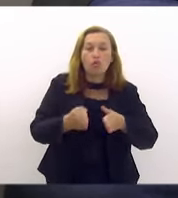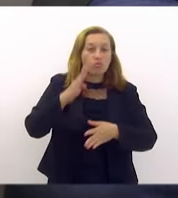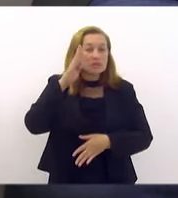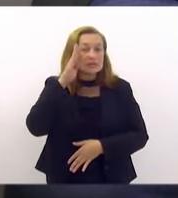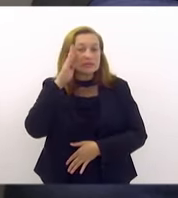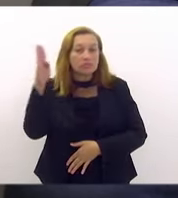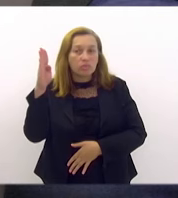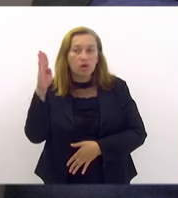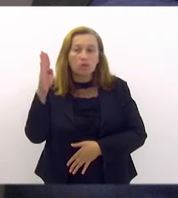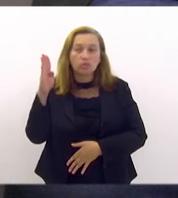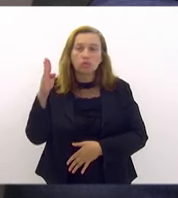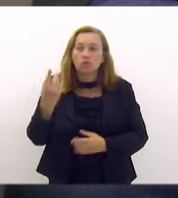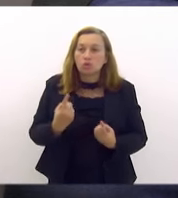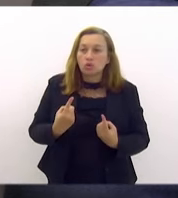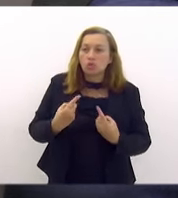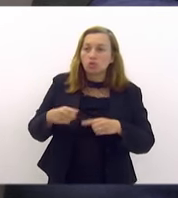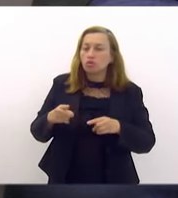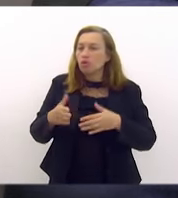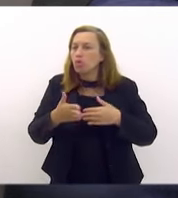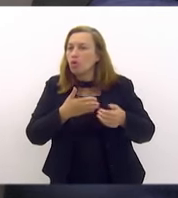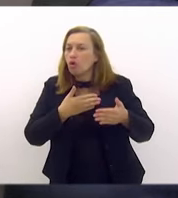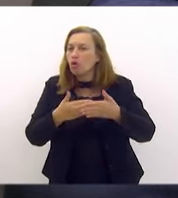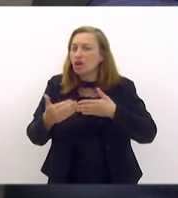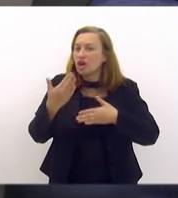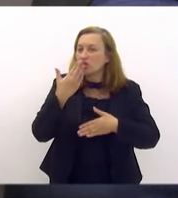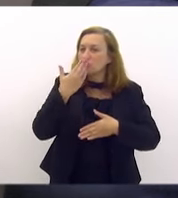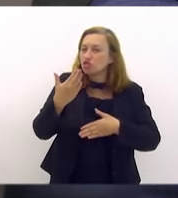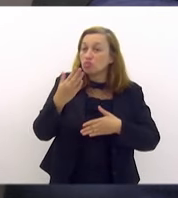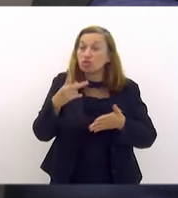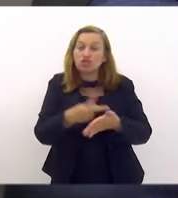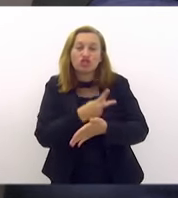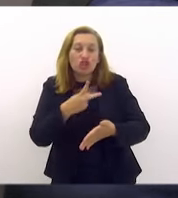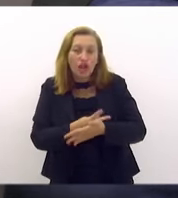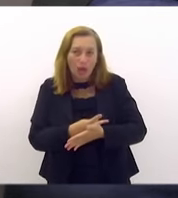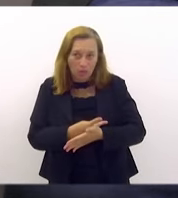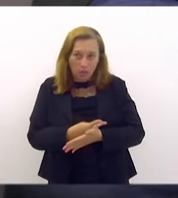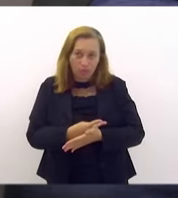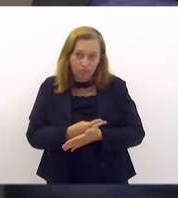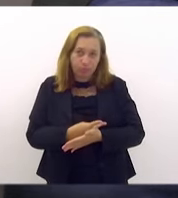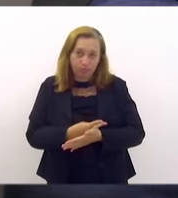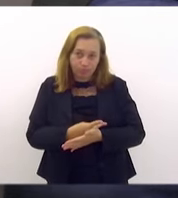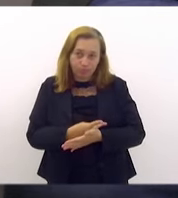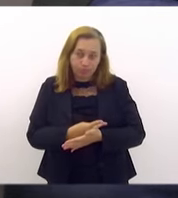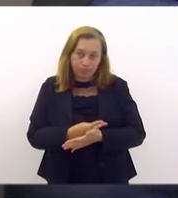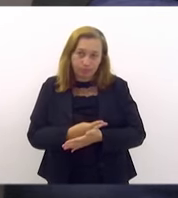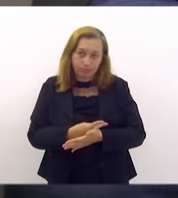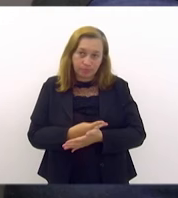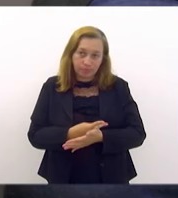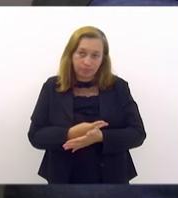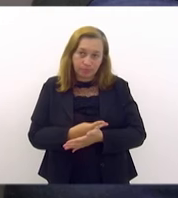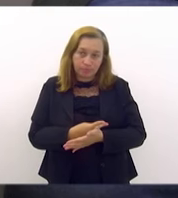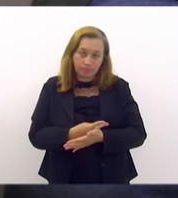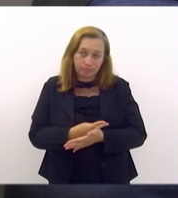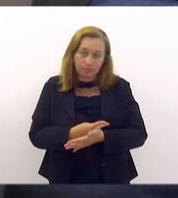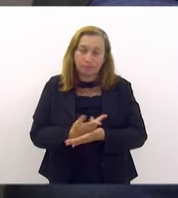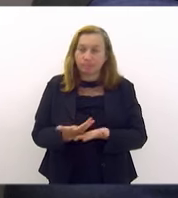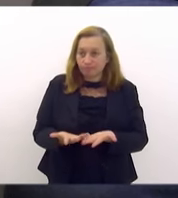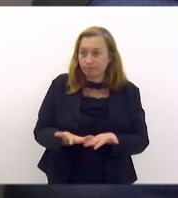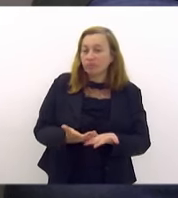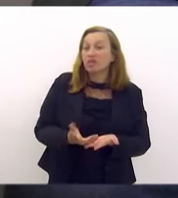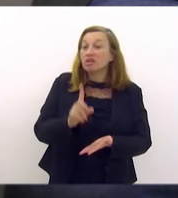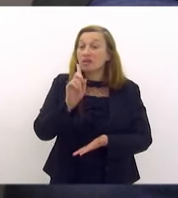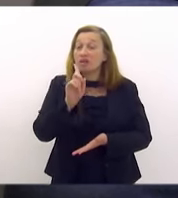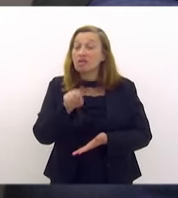eh combater qualquer tipo de de injustiça que seja cometida através desse mecanismo que